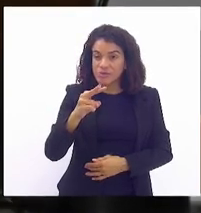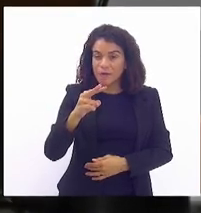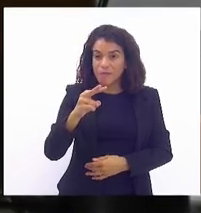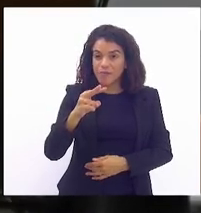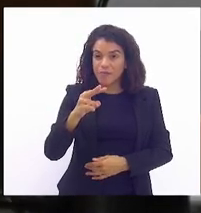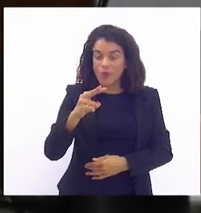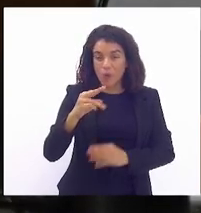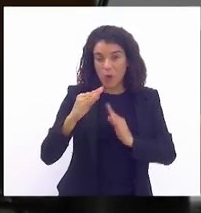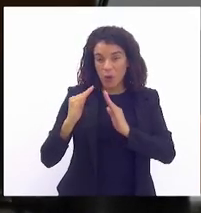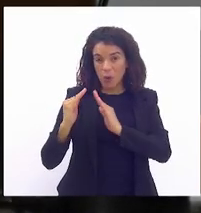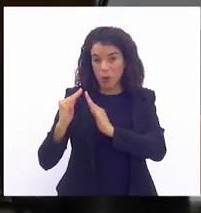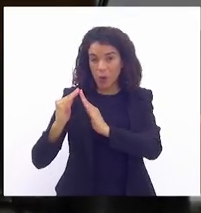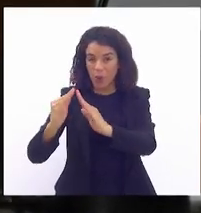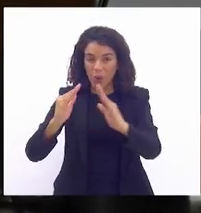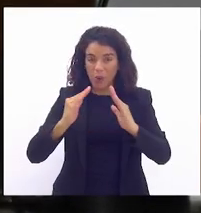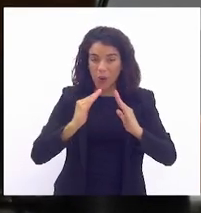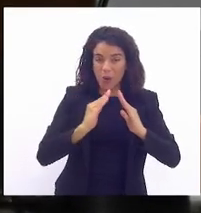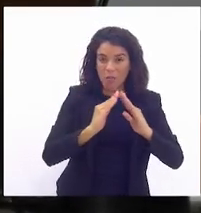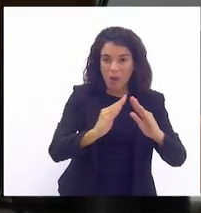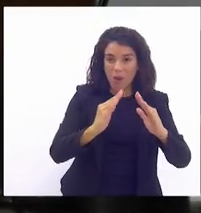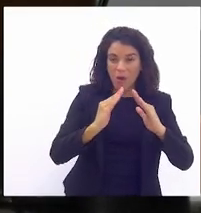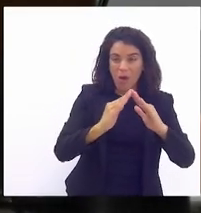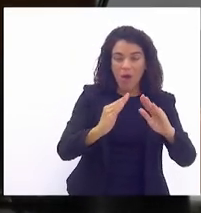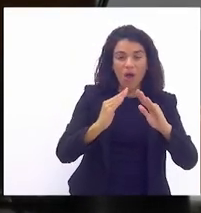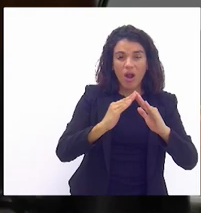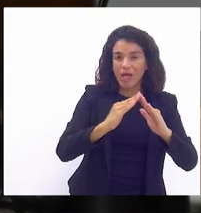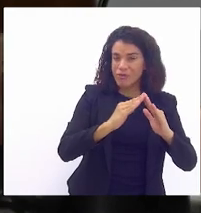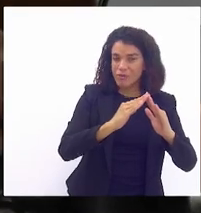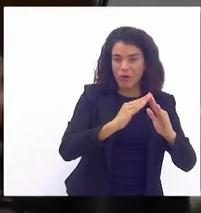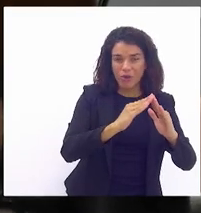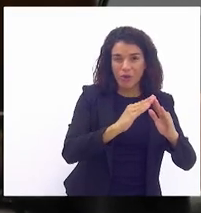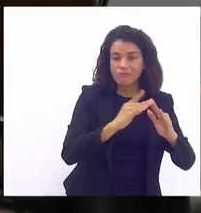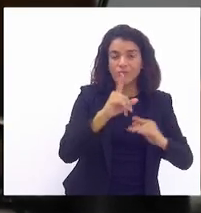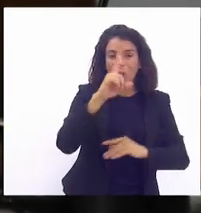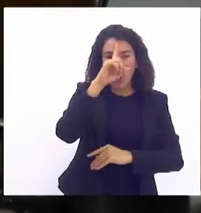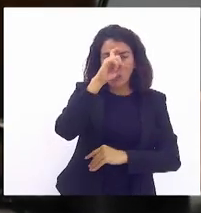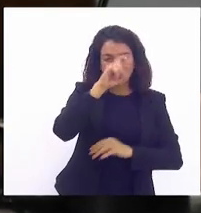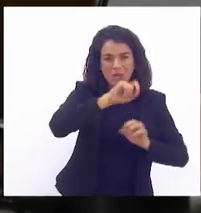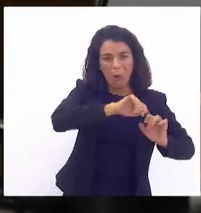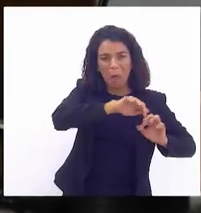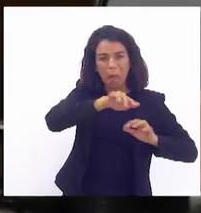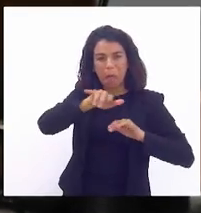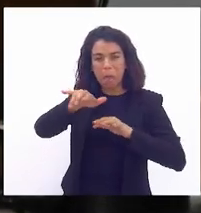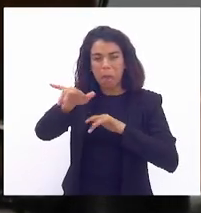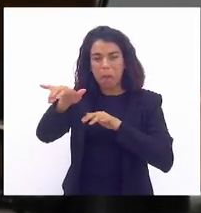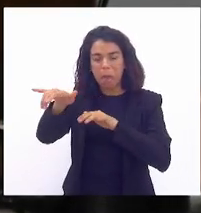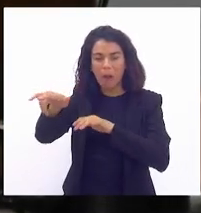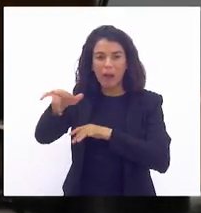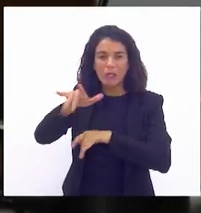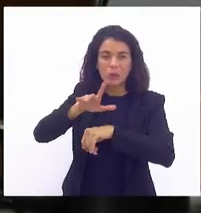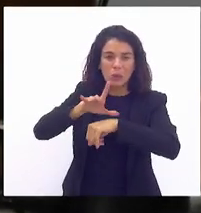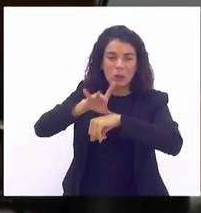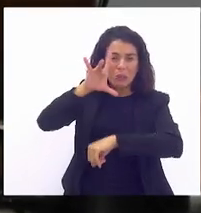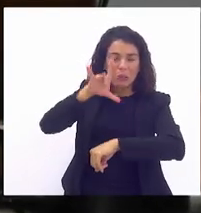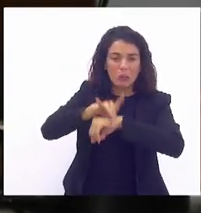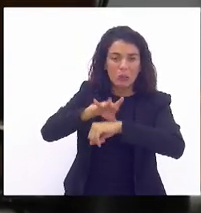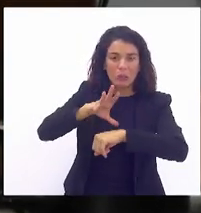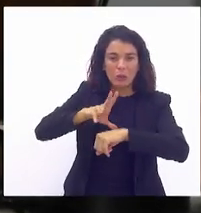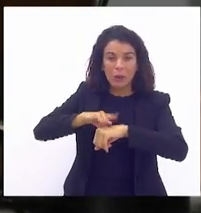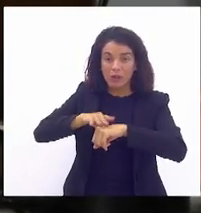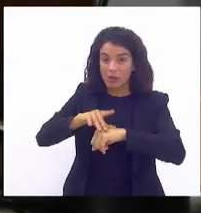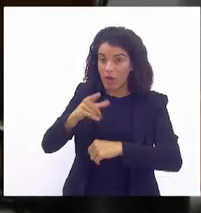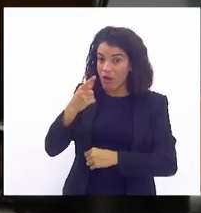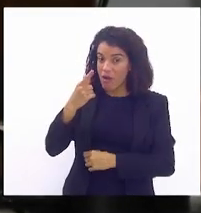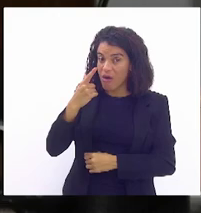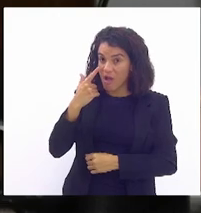todos os moradores foram parar nas unidades de saúde da cidade do Rio de Janeiro. E isso